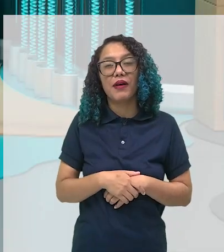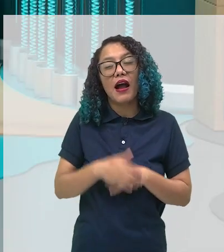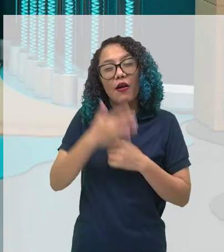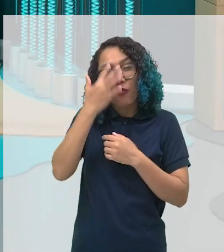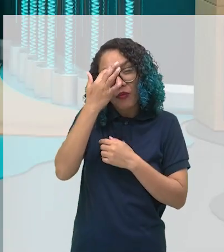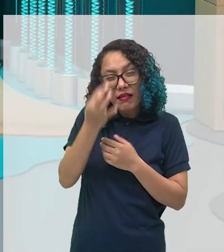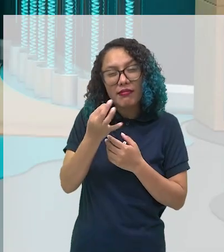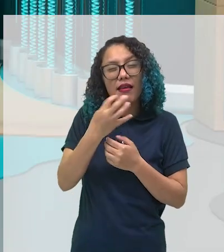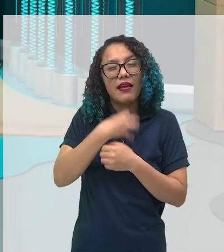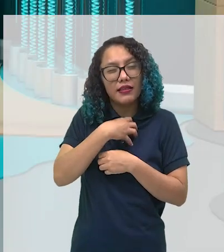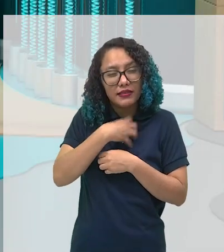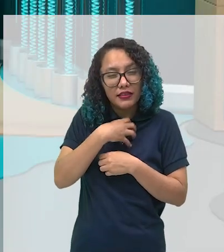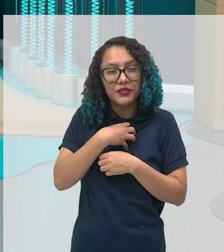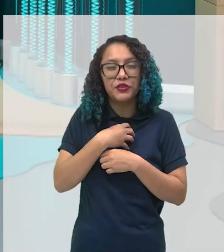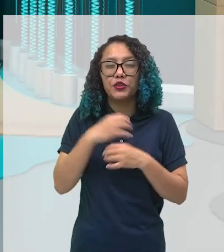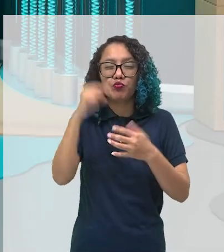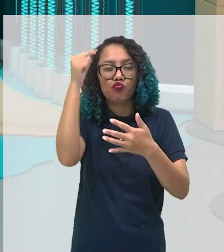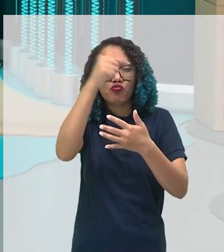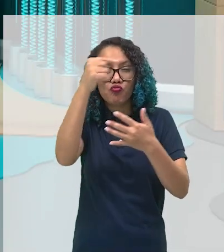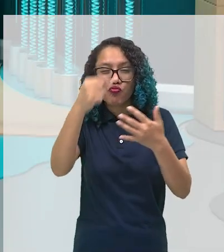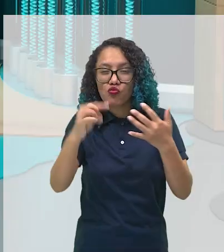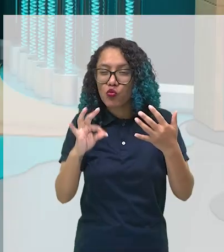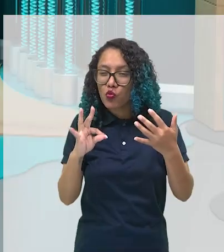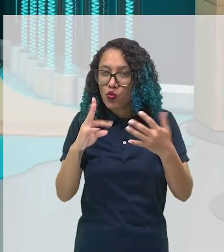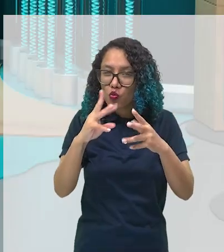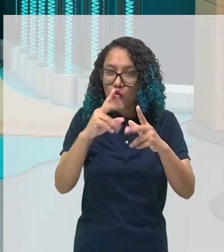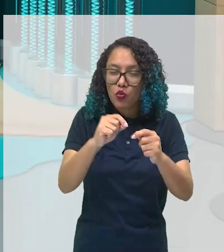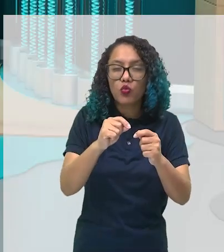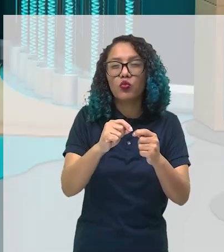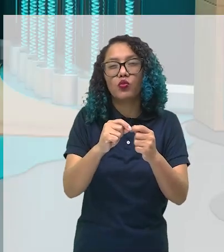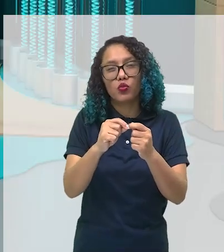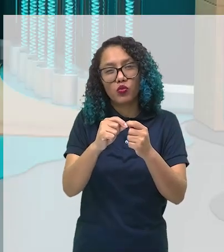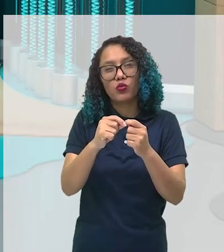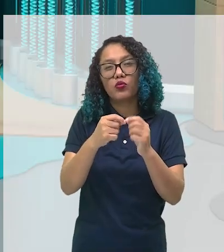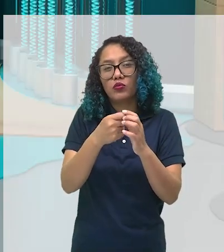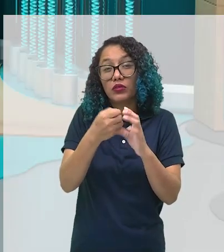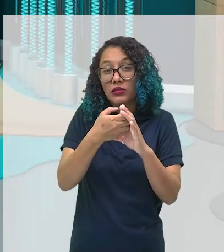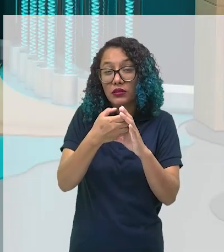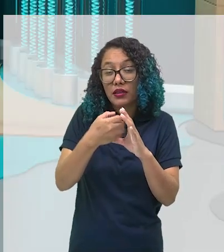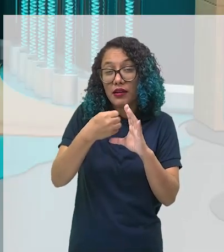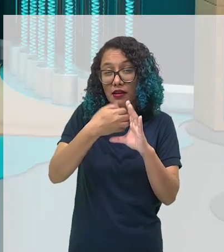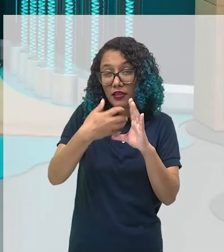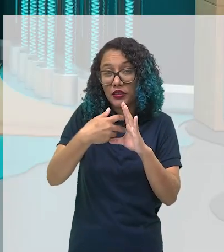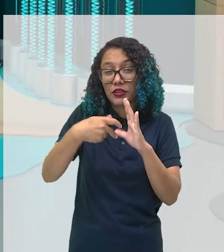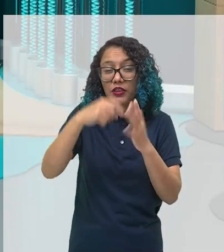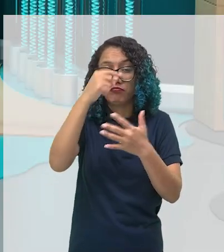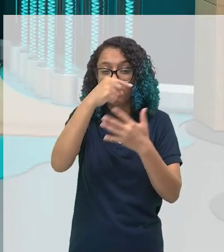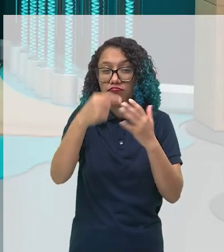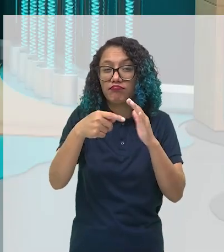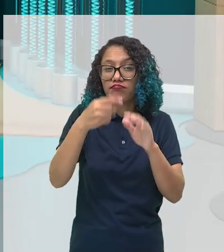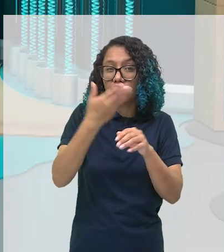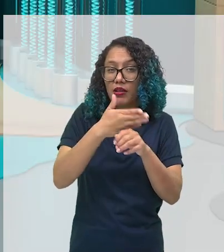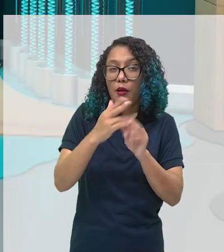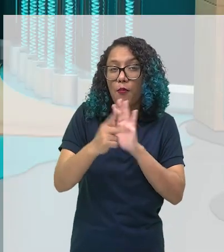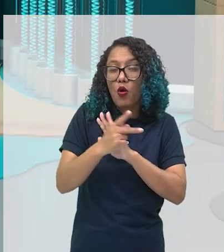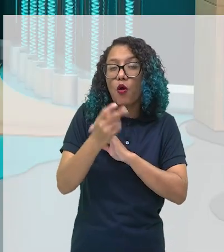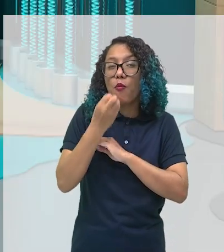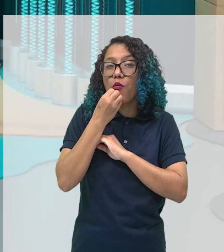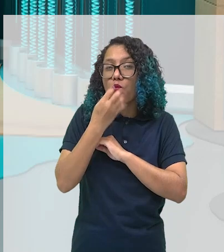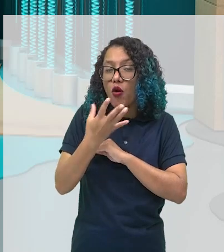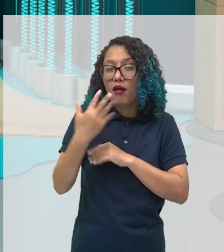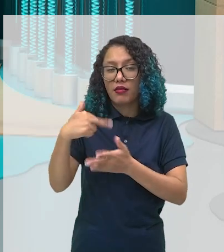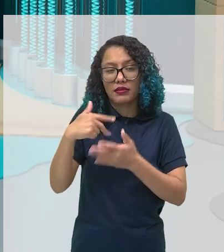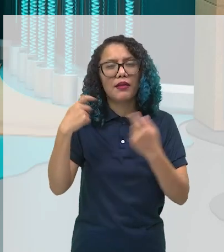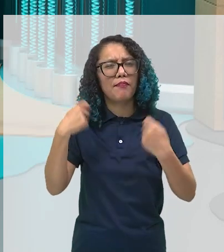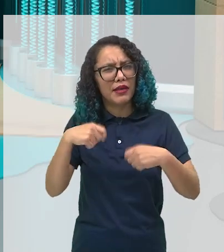benefícios da dança, você tem que se aprofundar nos elementos dela. E no bolero, ó,